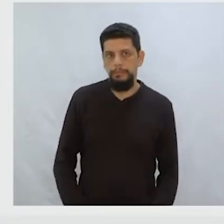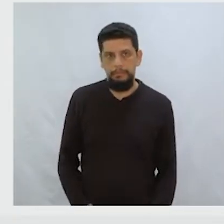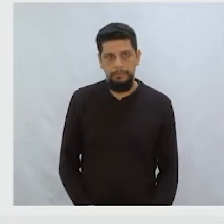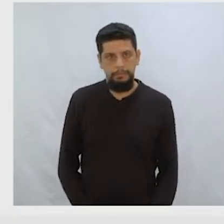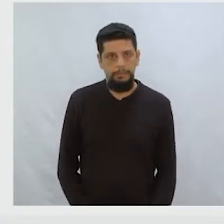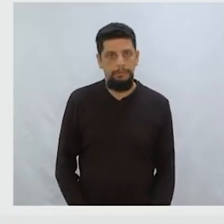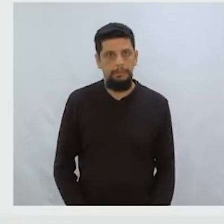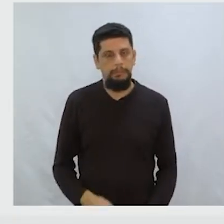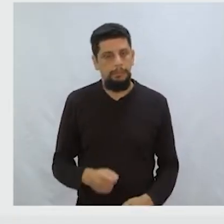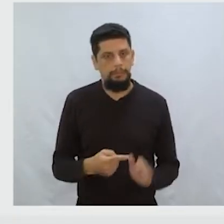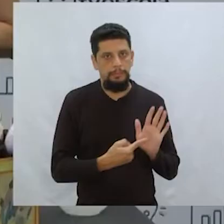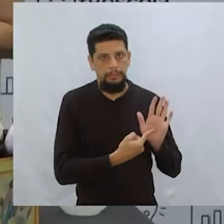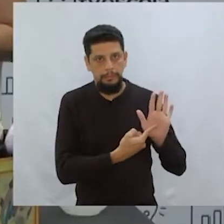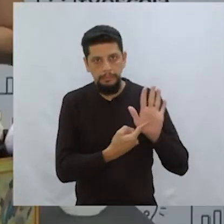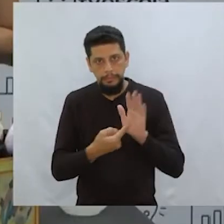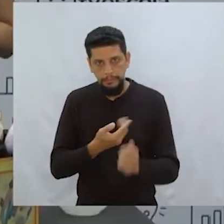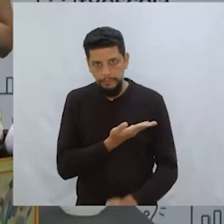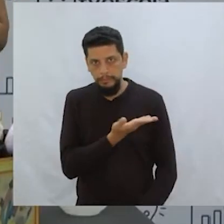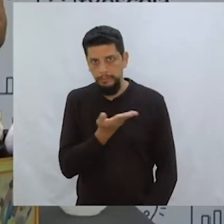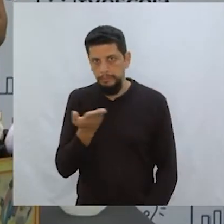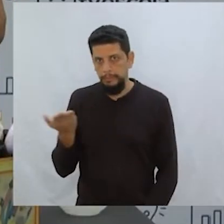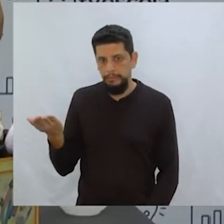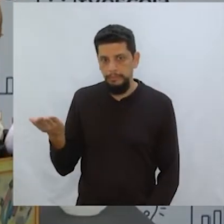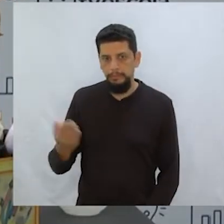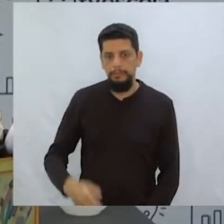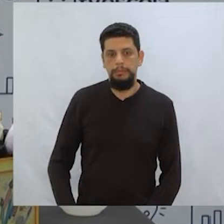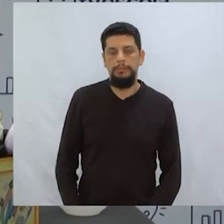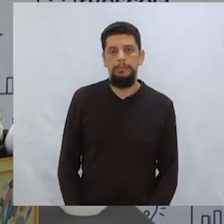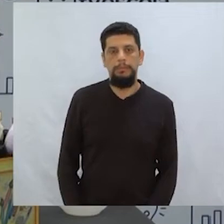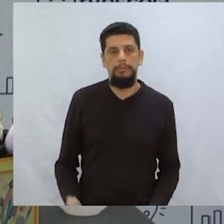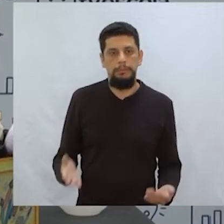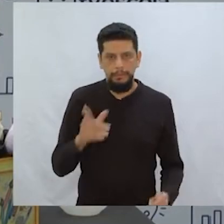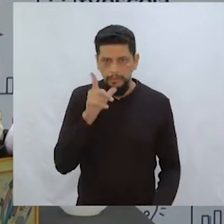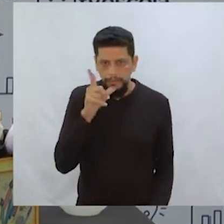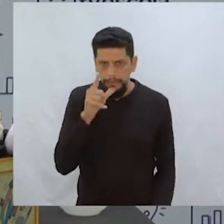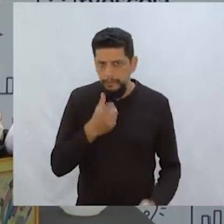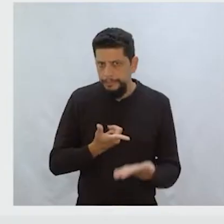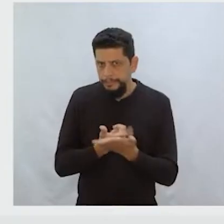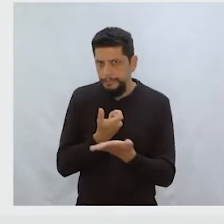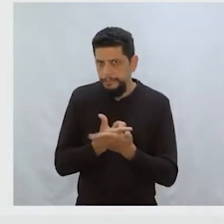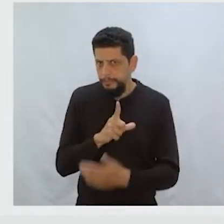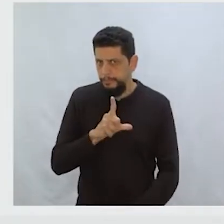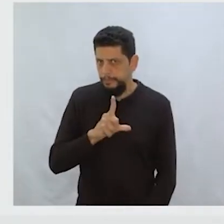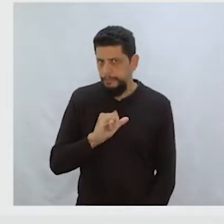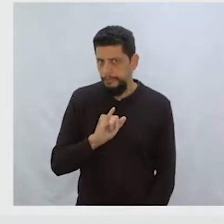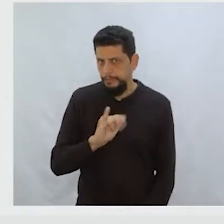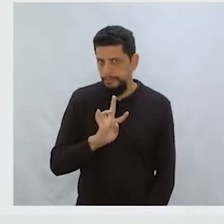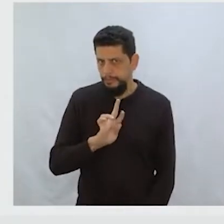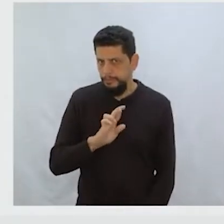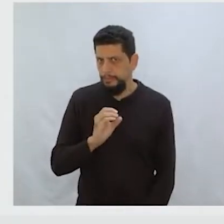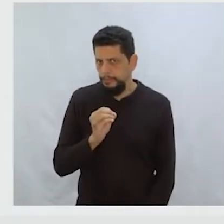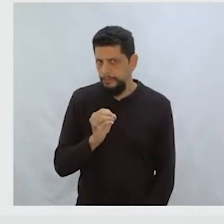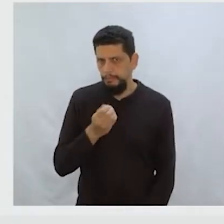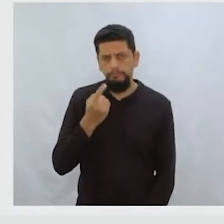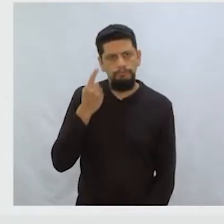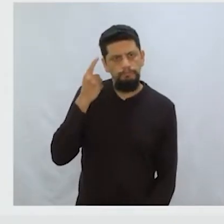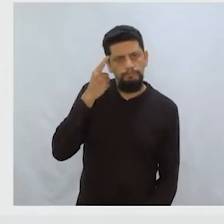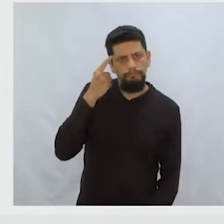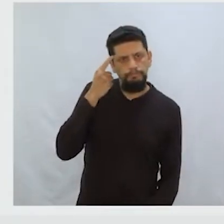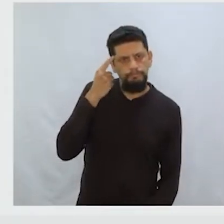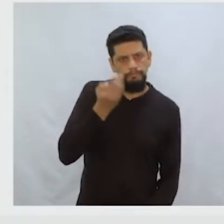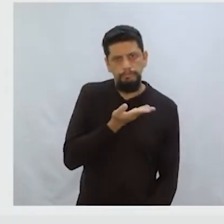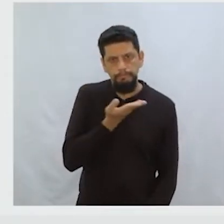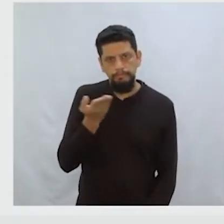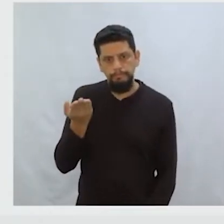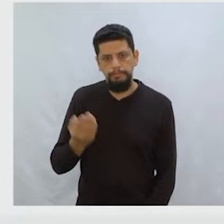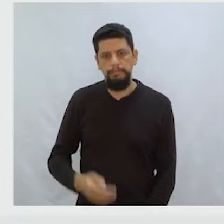Essas embalagens aqui que a gente mostrou um pouquinho para vocês. Água a gente compra em litro? O que vocês